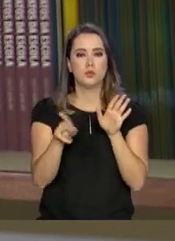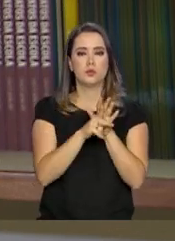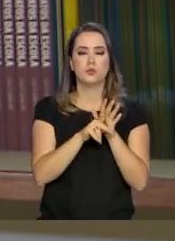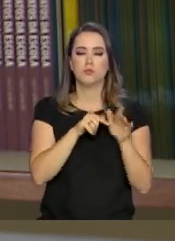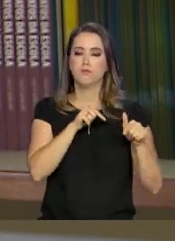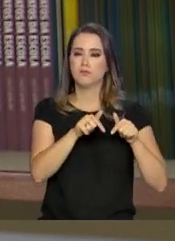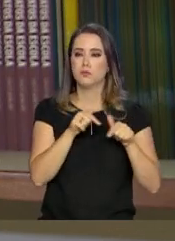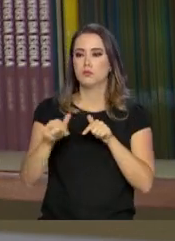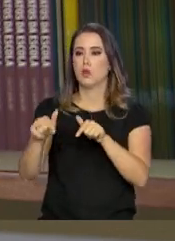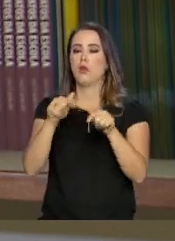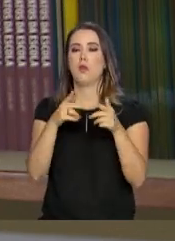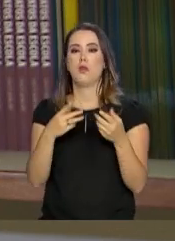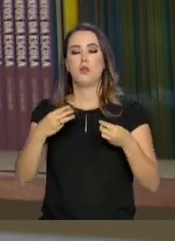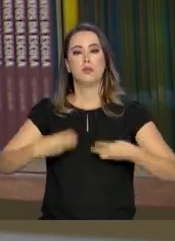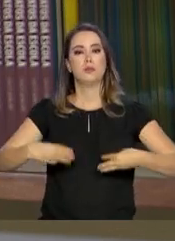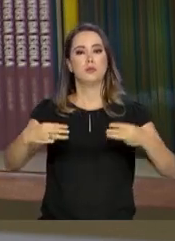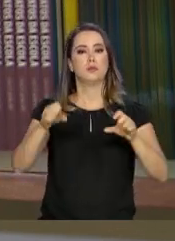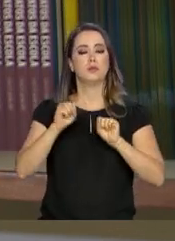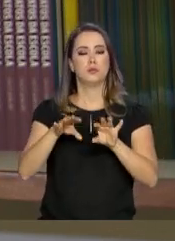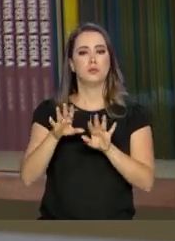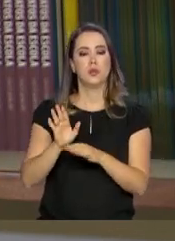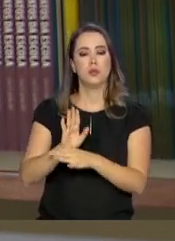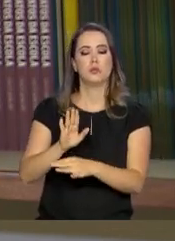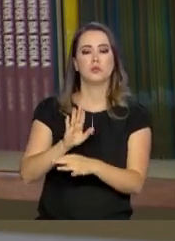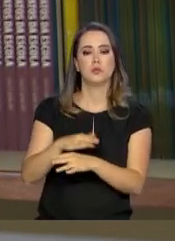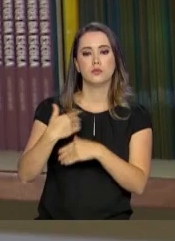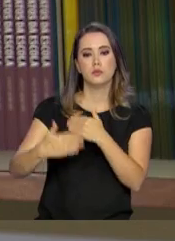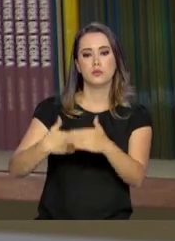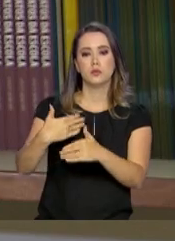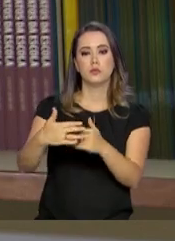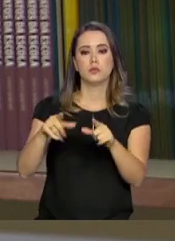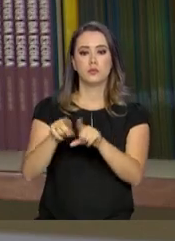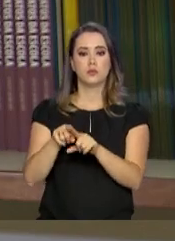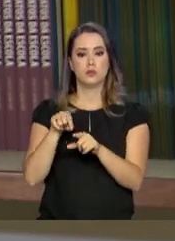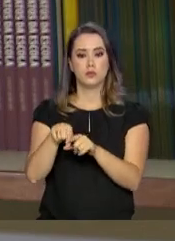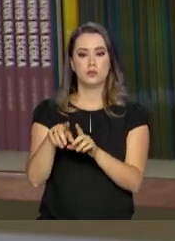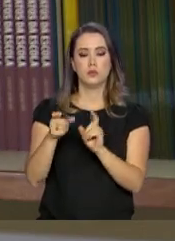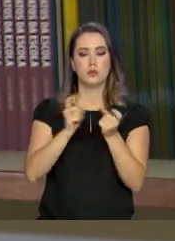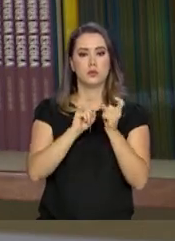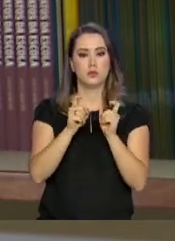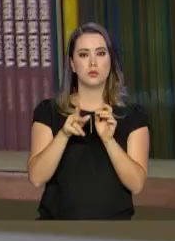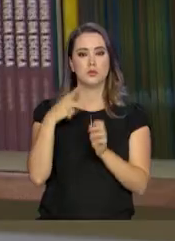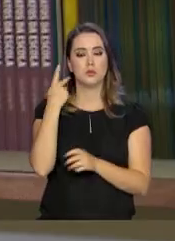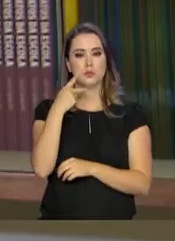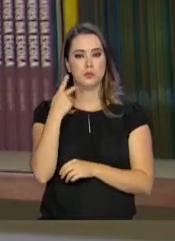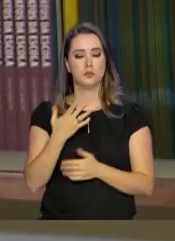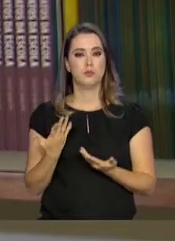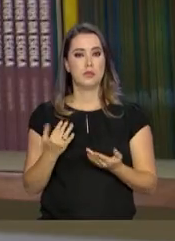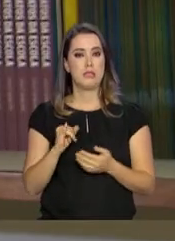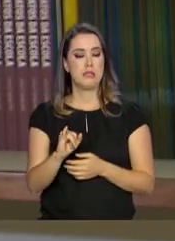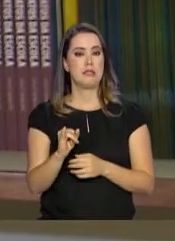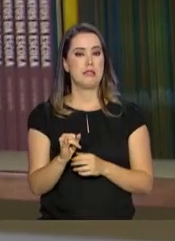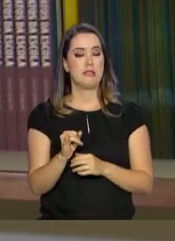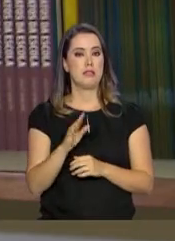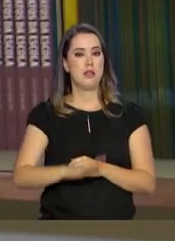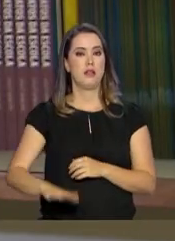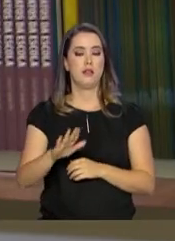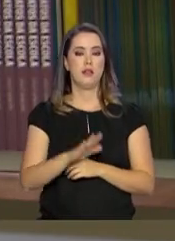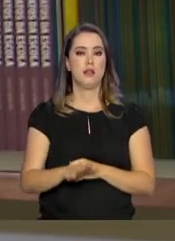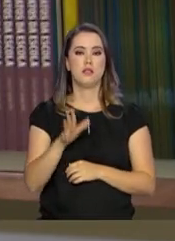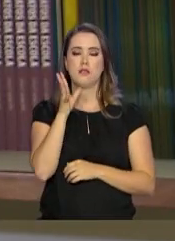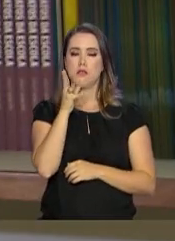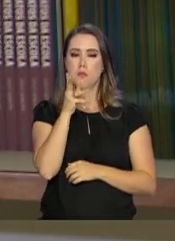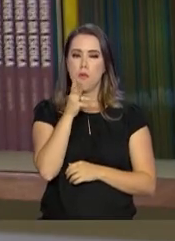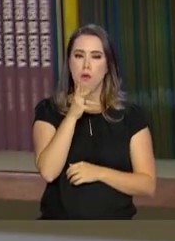e o papel do mec nesse processo de apoiar e foi né e apoiar e coordenar essa política se a criança ela não é alfabetizada naquele